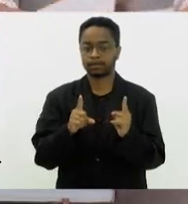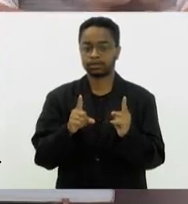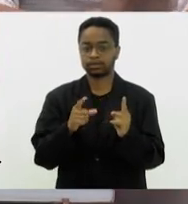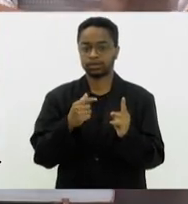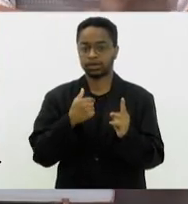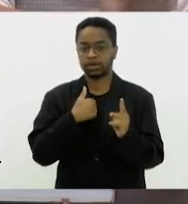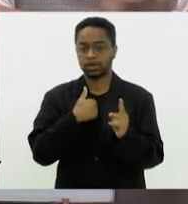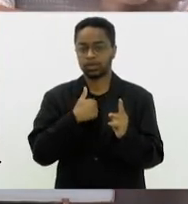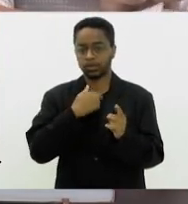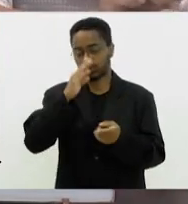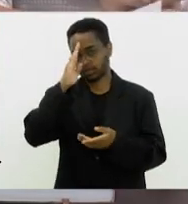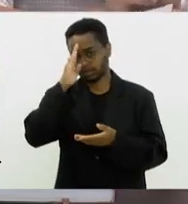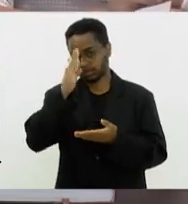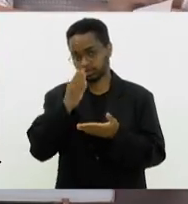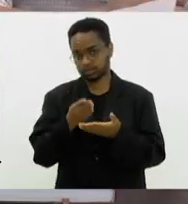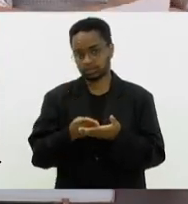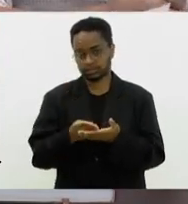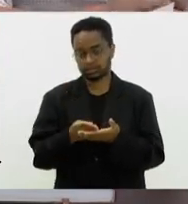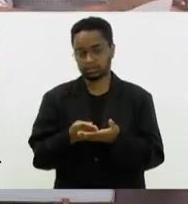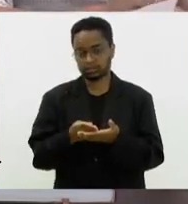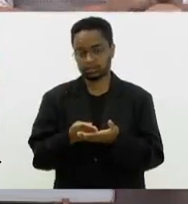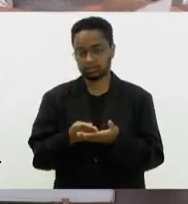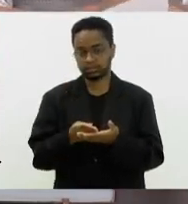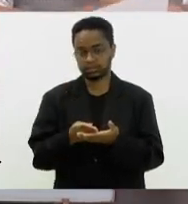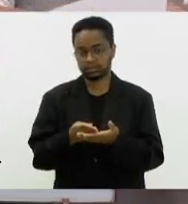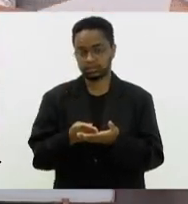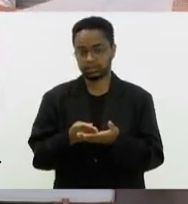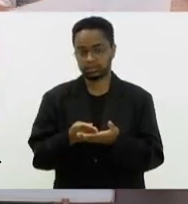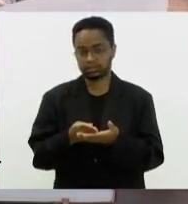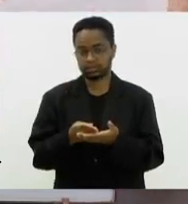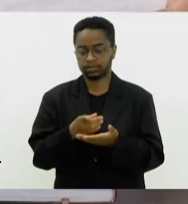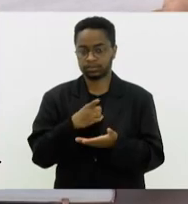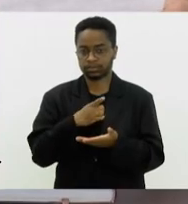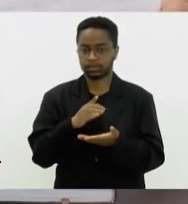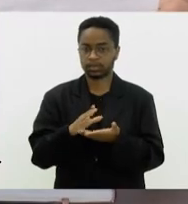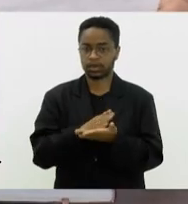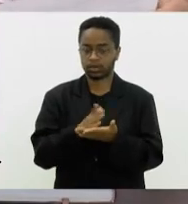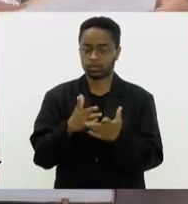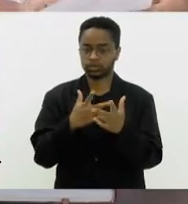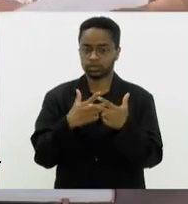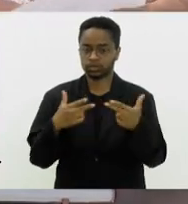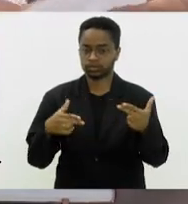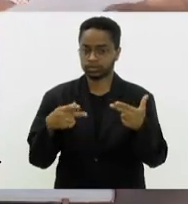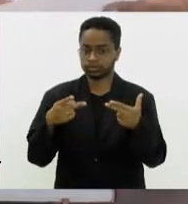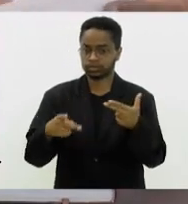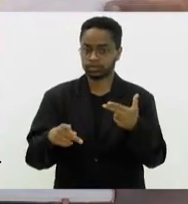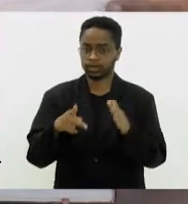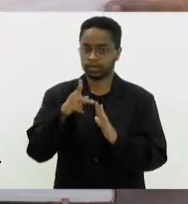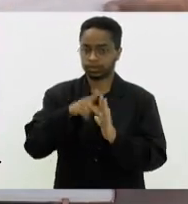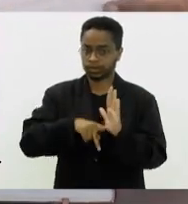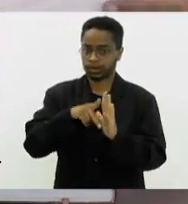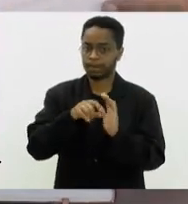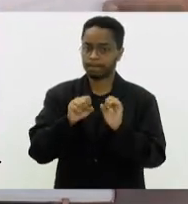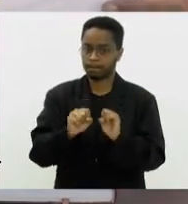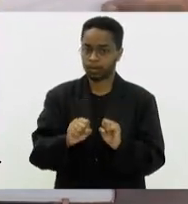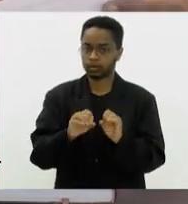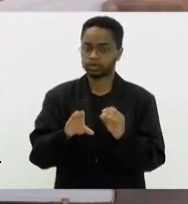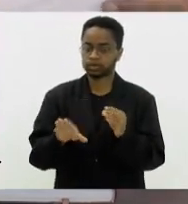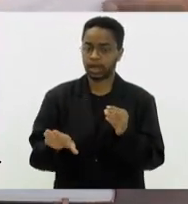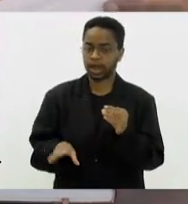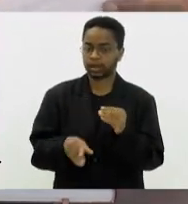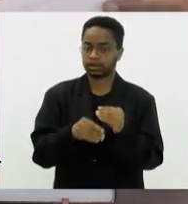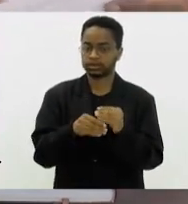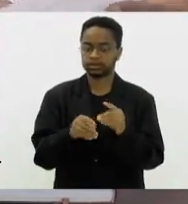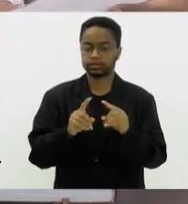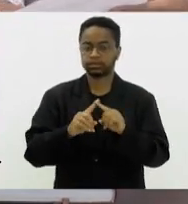Eu acho, deputado Fred Pacheco, que tem coisas realmente no projeto que podem acrescentar, mas eu